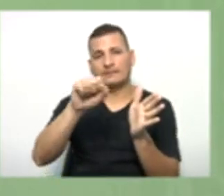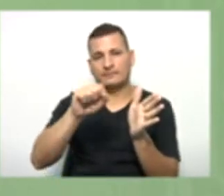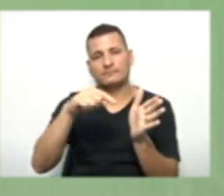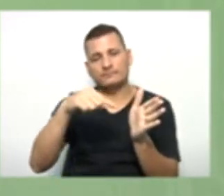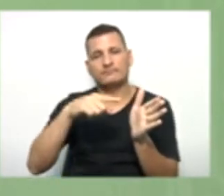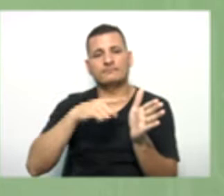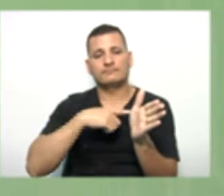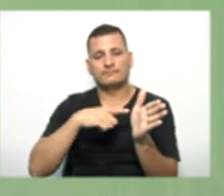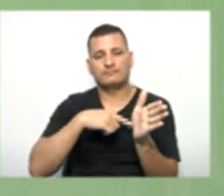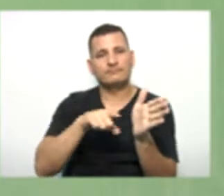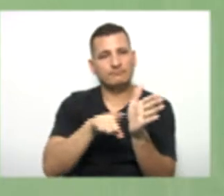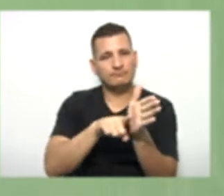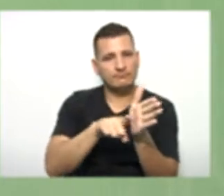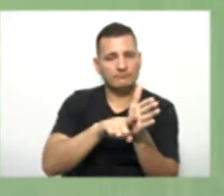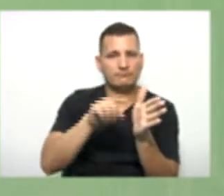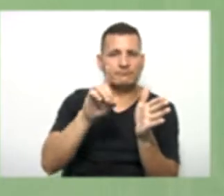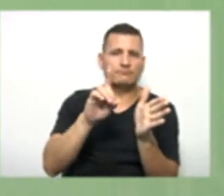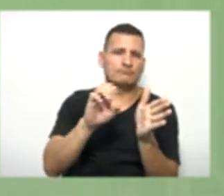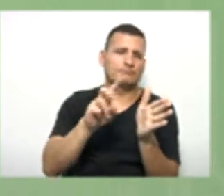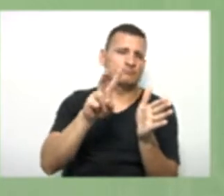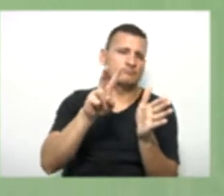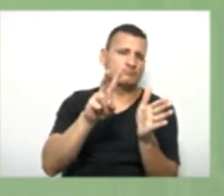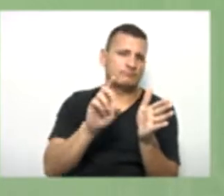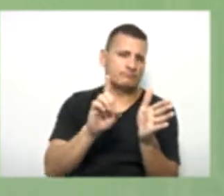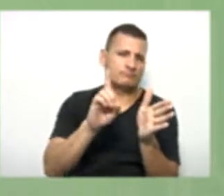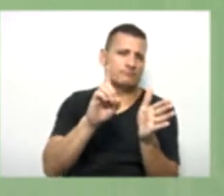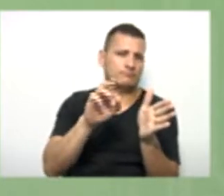saldo devedor. Quais são as